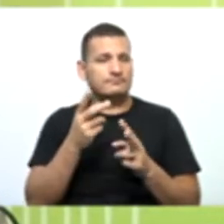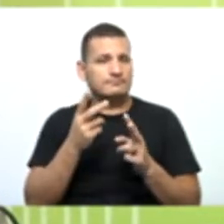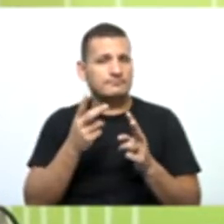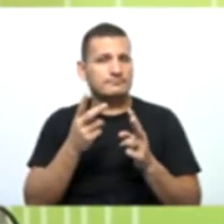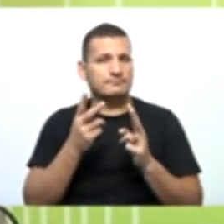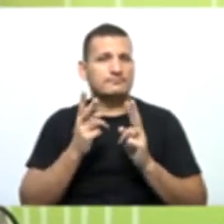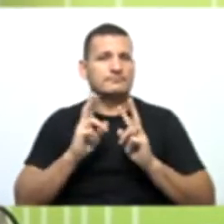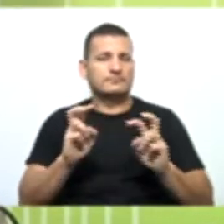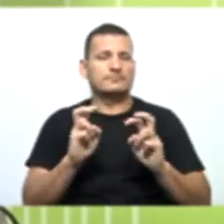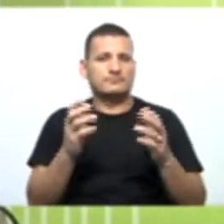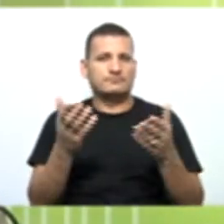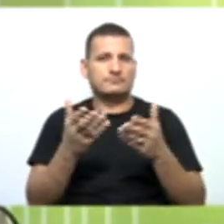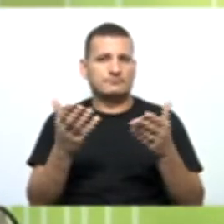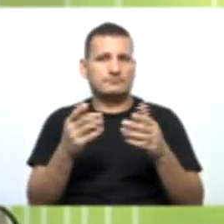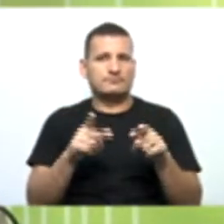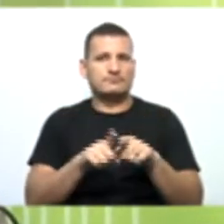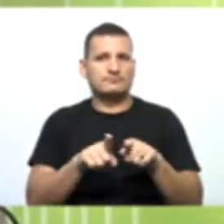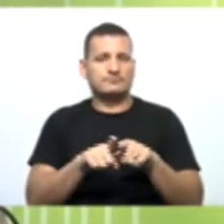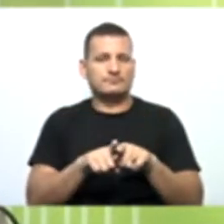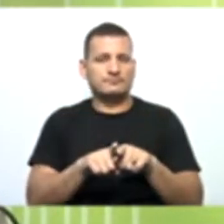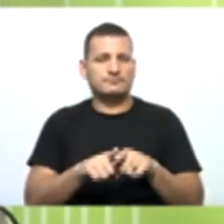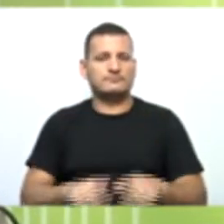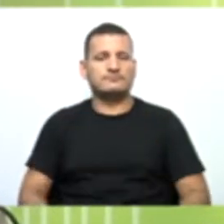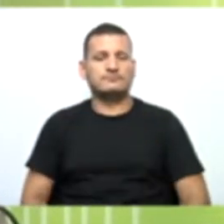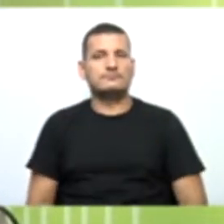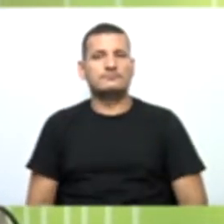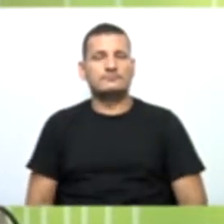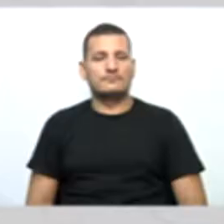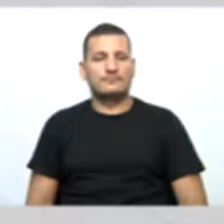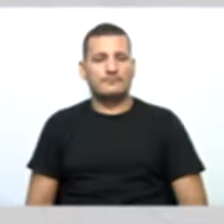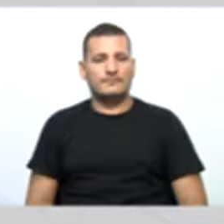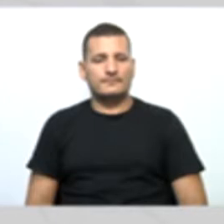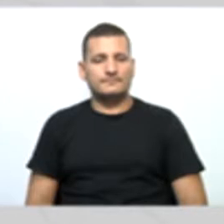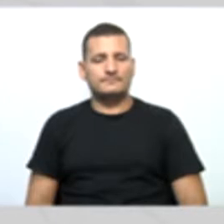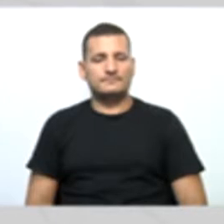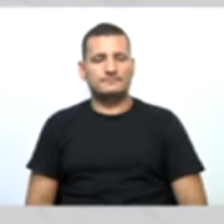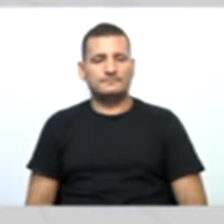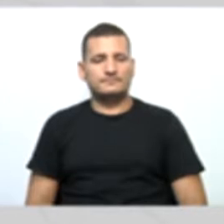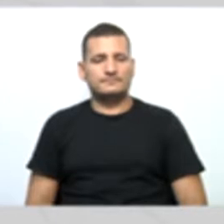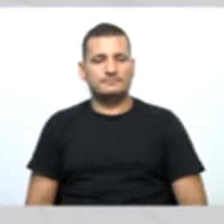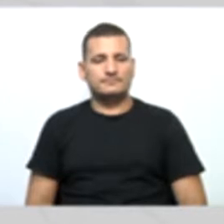a partir de agora também. Vamos lá. Continuando aqui,